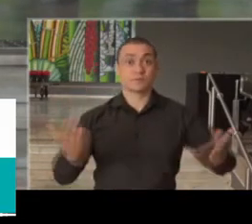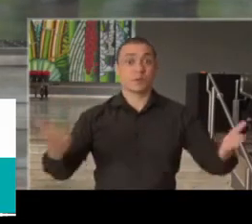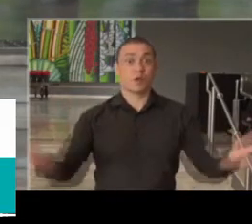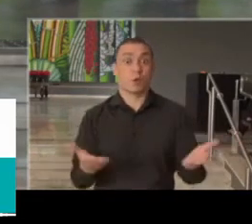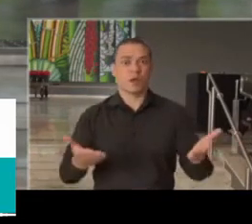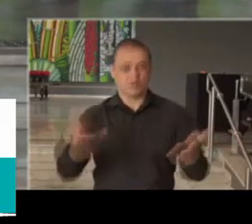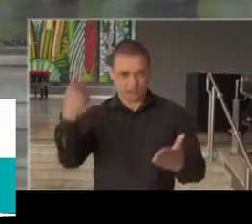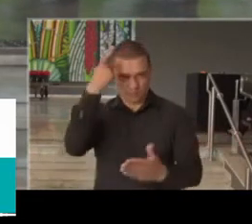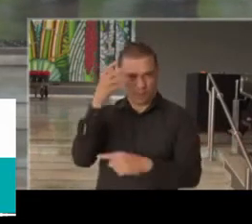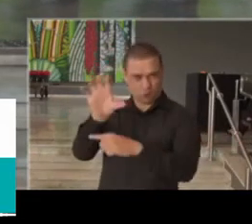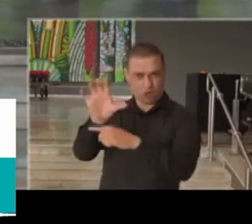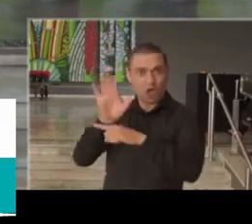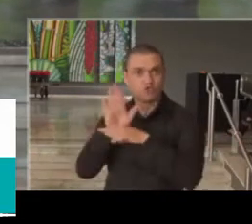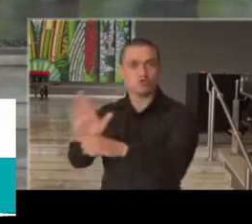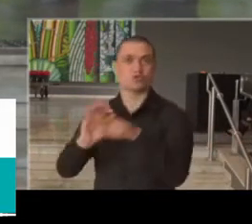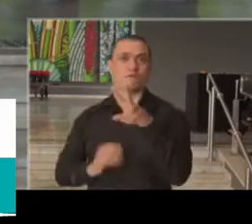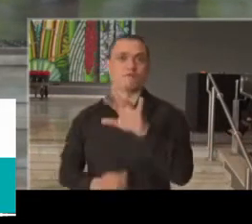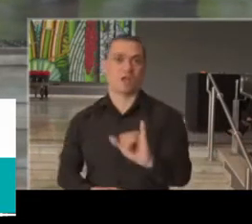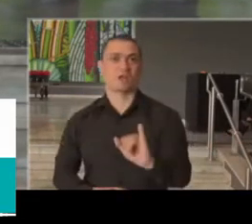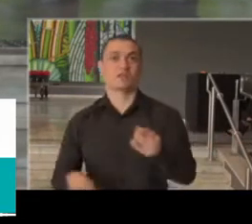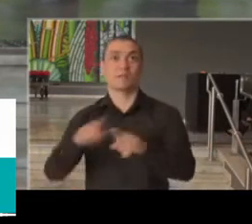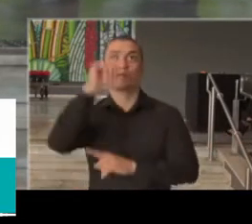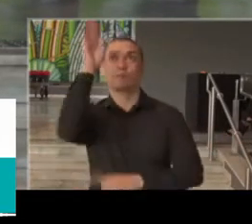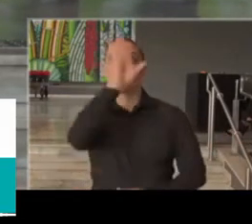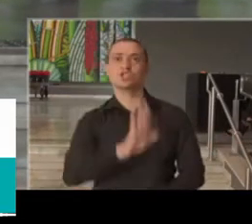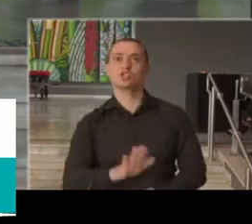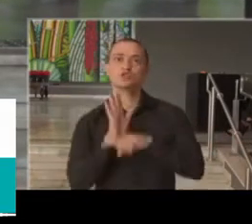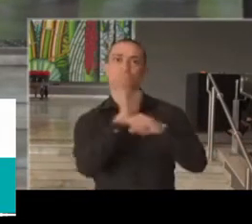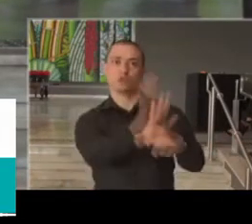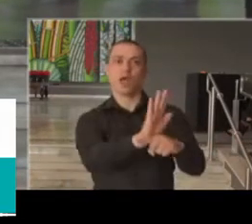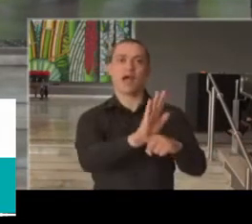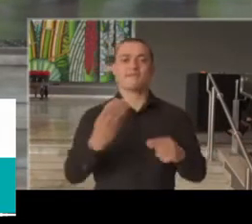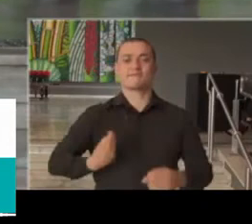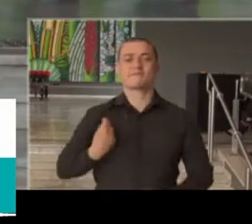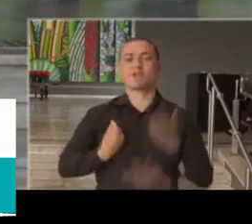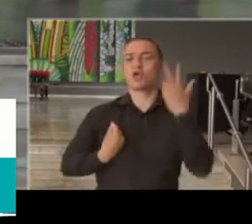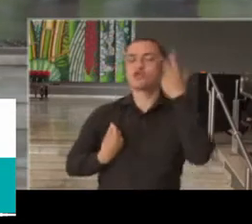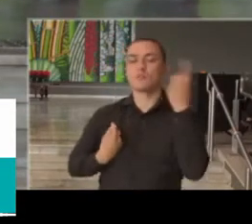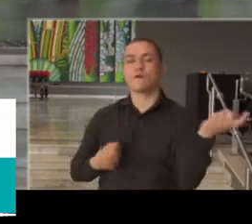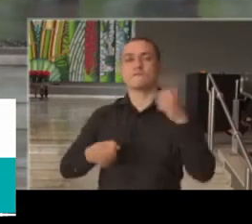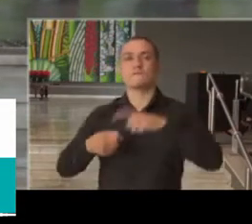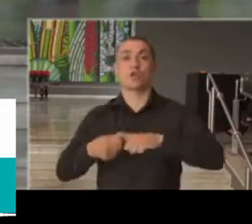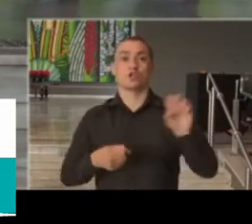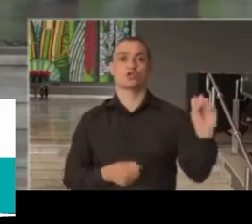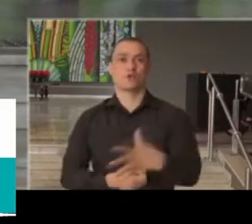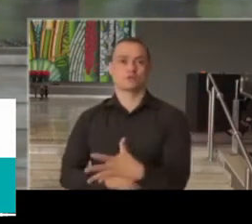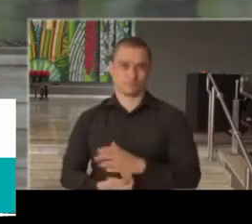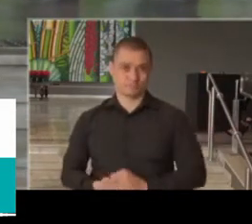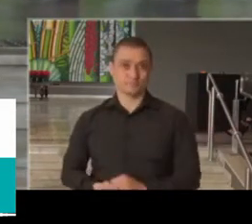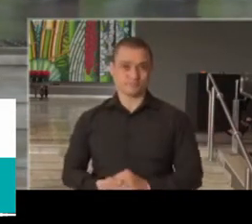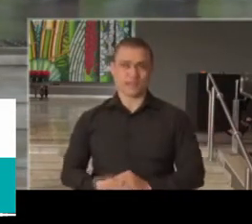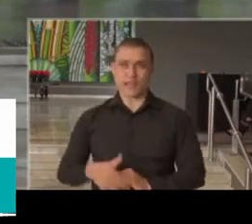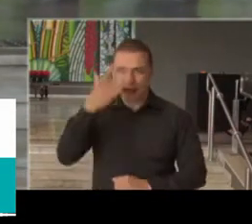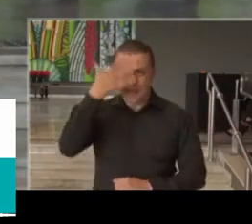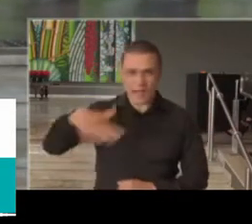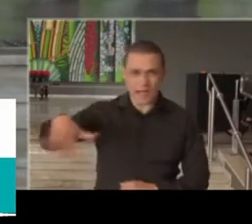São Paulo, vamos ajudar o Brasil a voltar ao normal, ao novo normal, com as pessoas se recuperando,